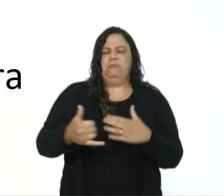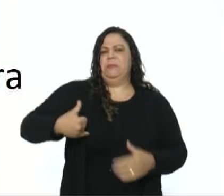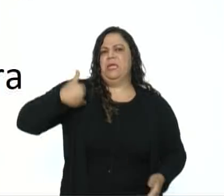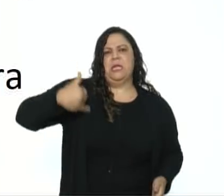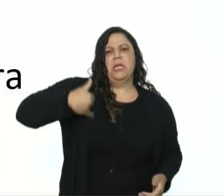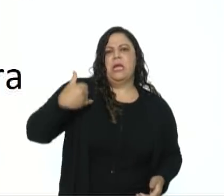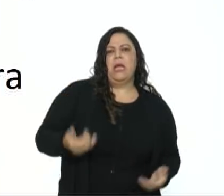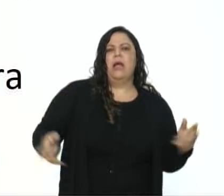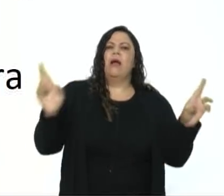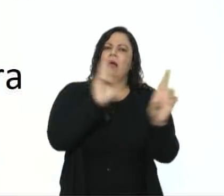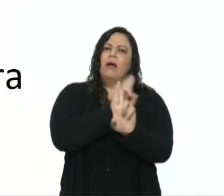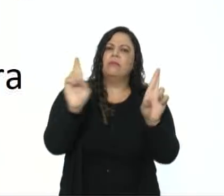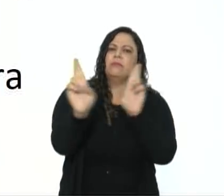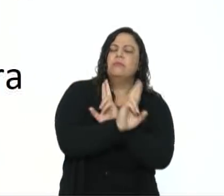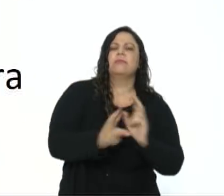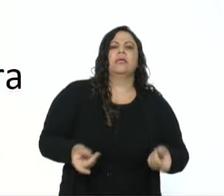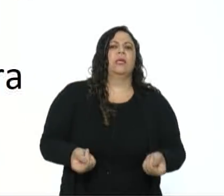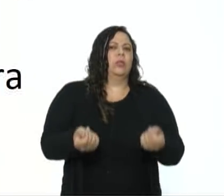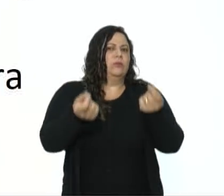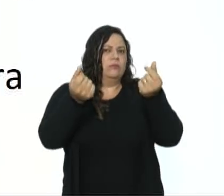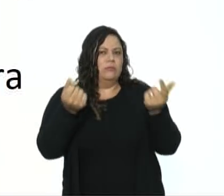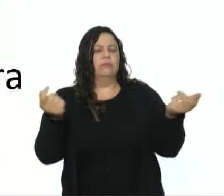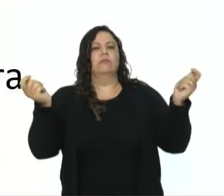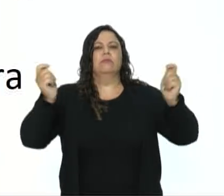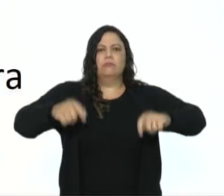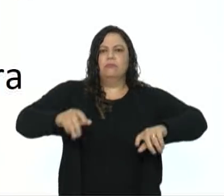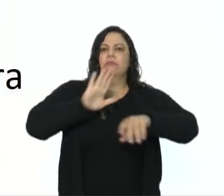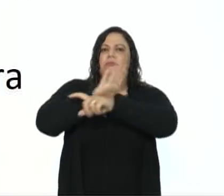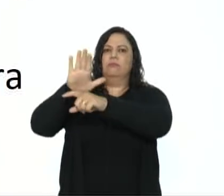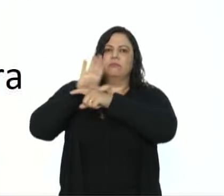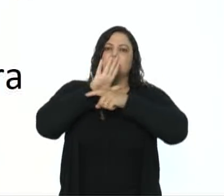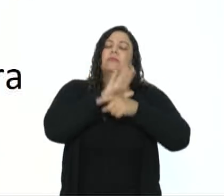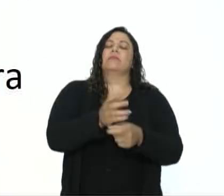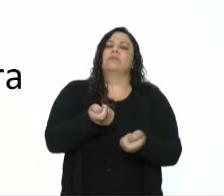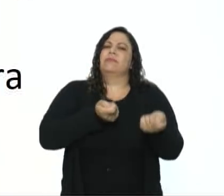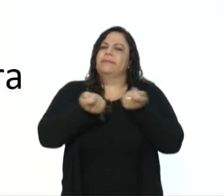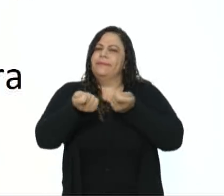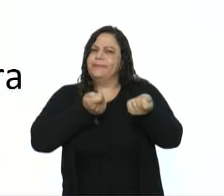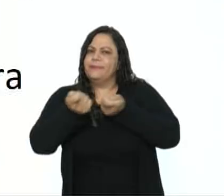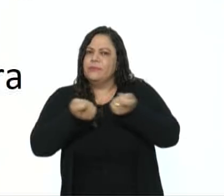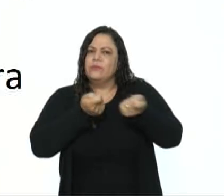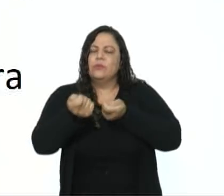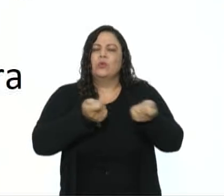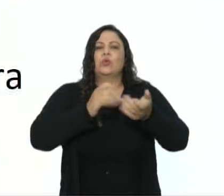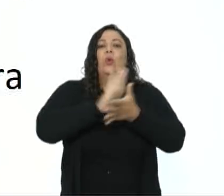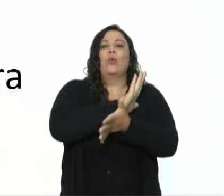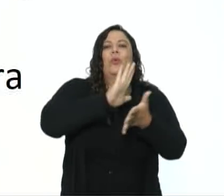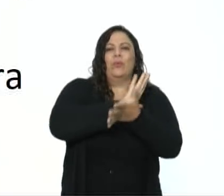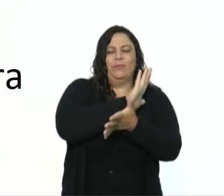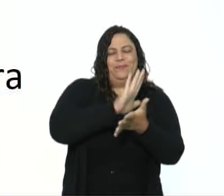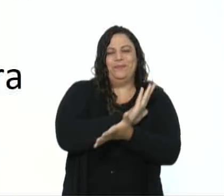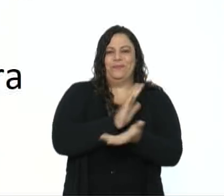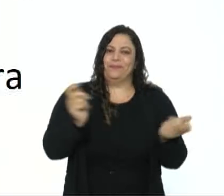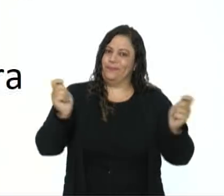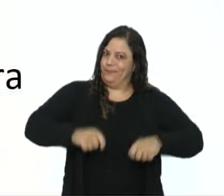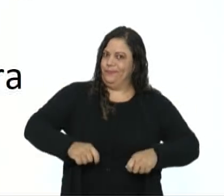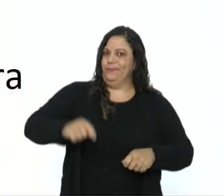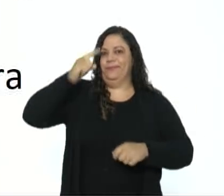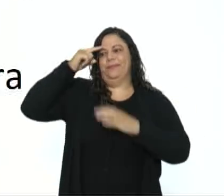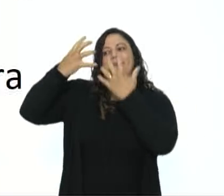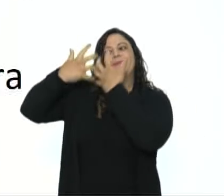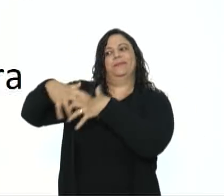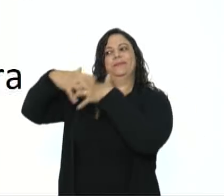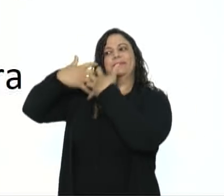melhora a relação com o dinheiro e serve para auxiliar a controlar os ganhos e os gastos